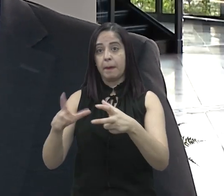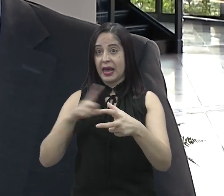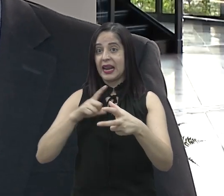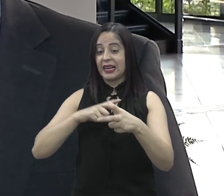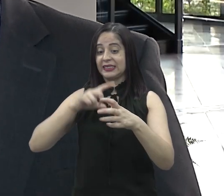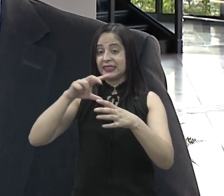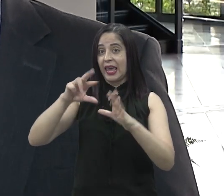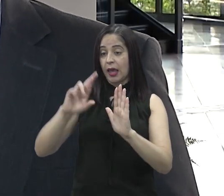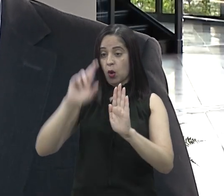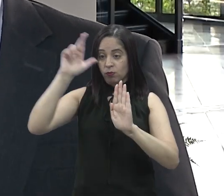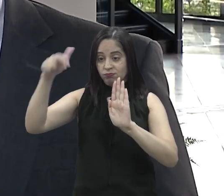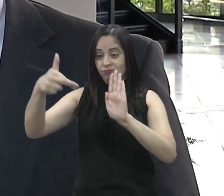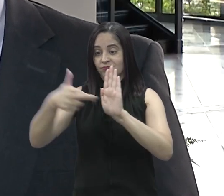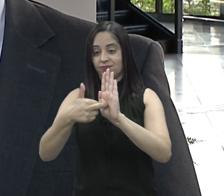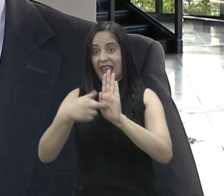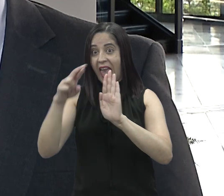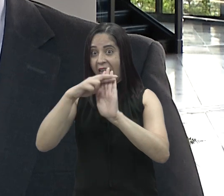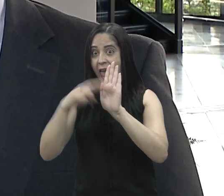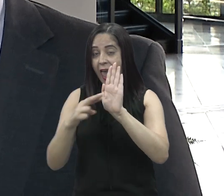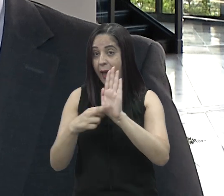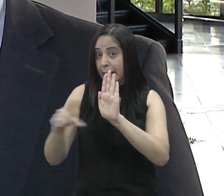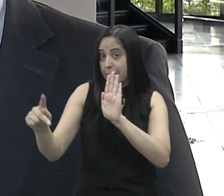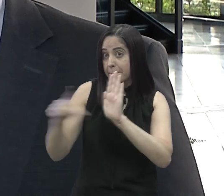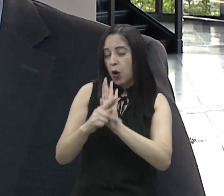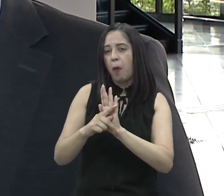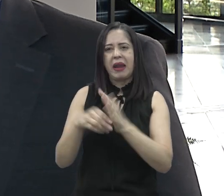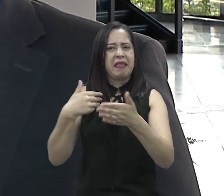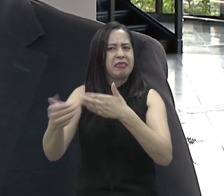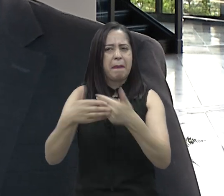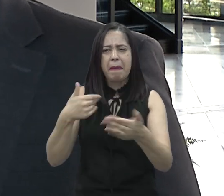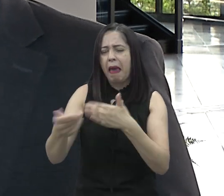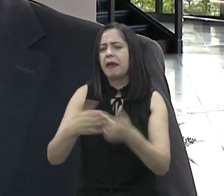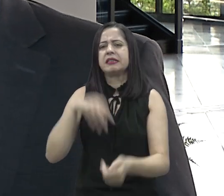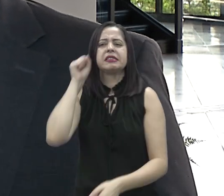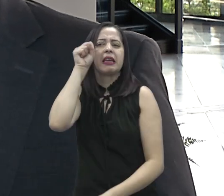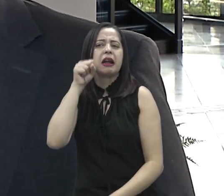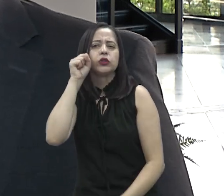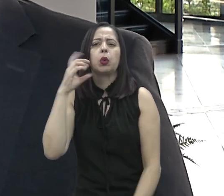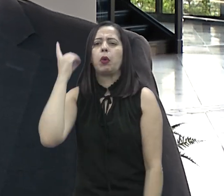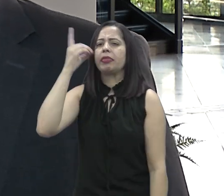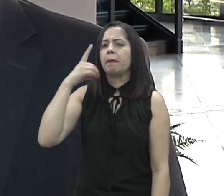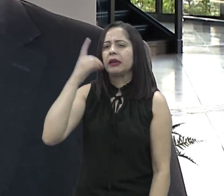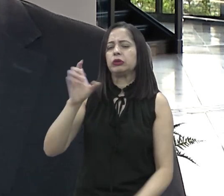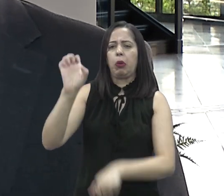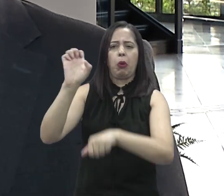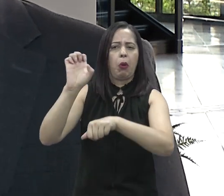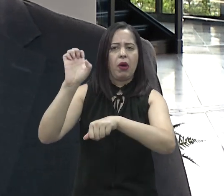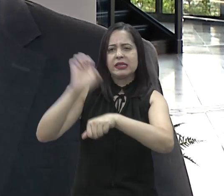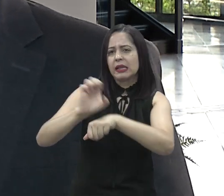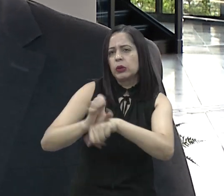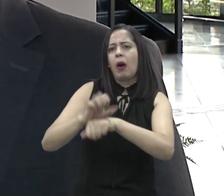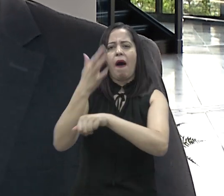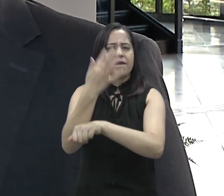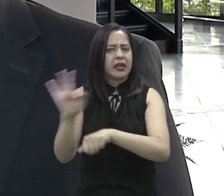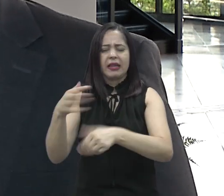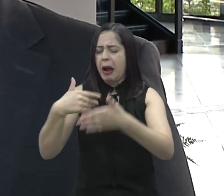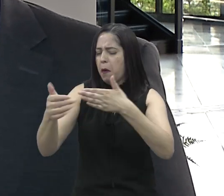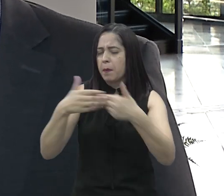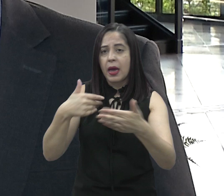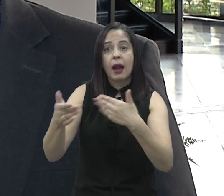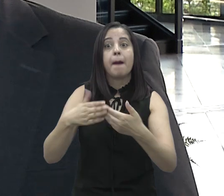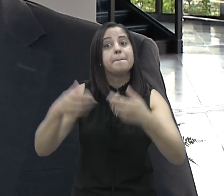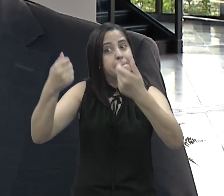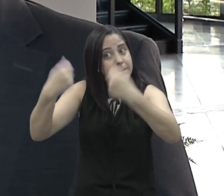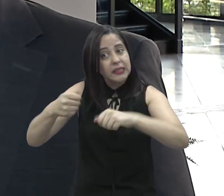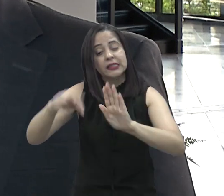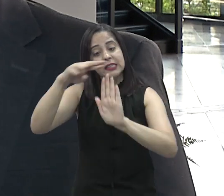está previsto que quem é o detentor do mandato, então seja ele um senador, um deputado federal, um deputado estadual, um vereador, uma vereadora, ele